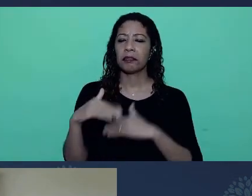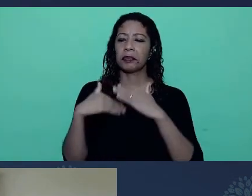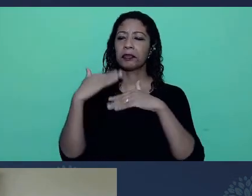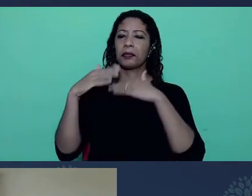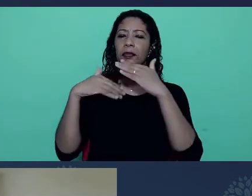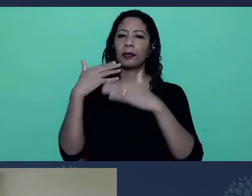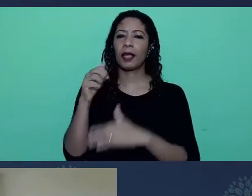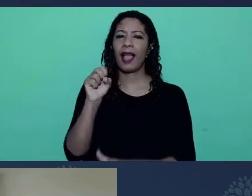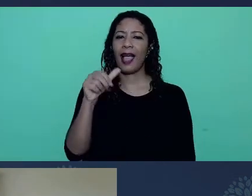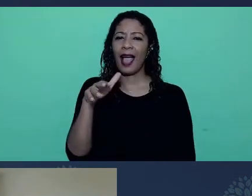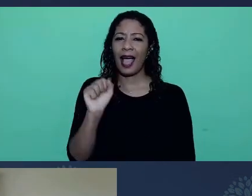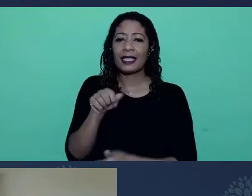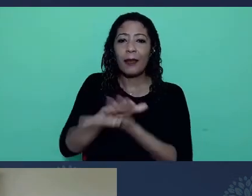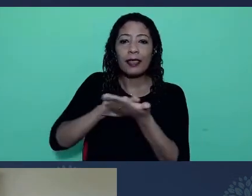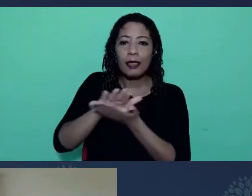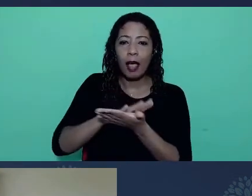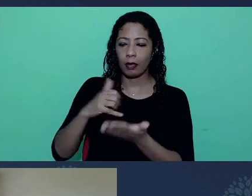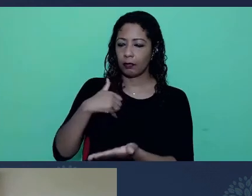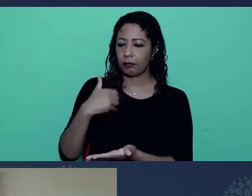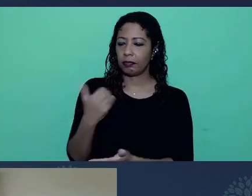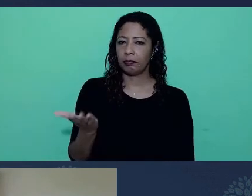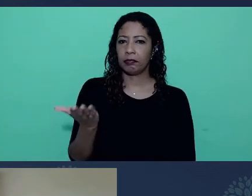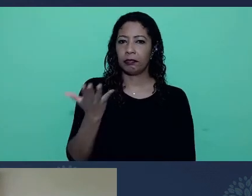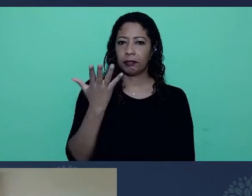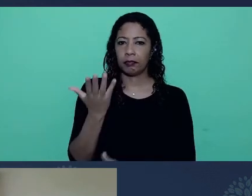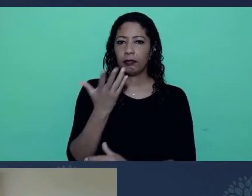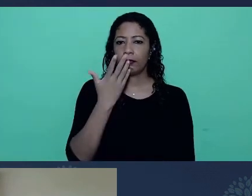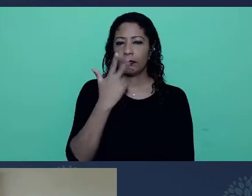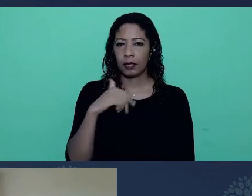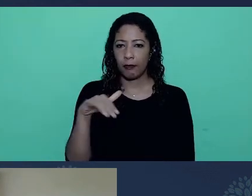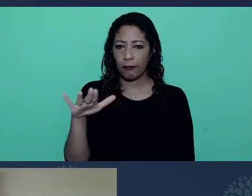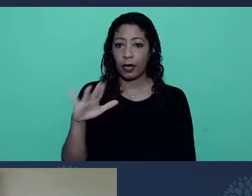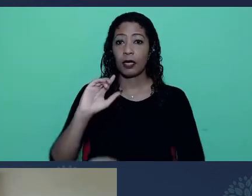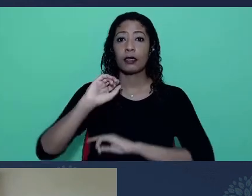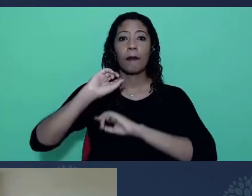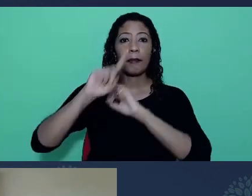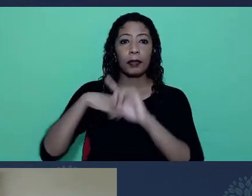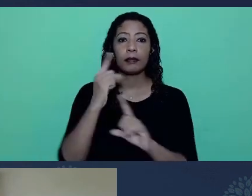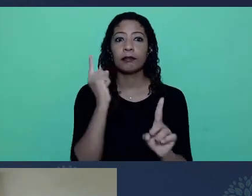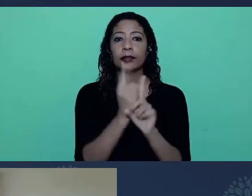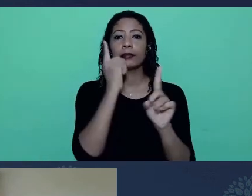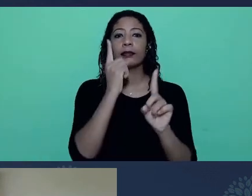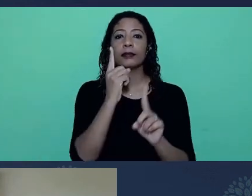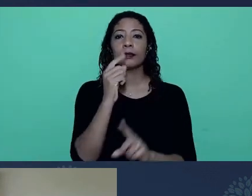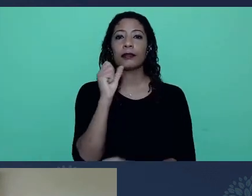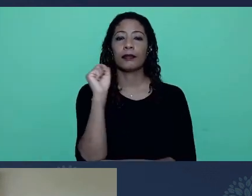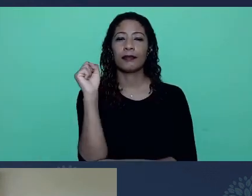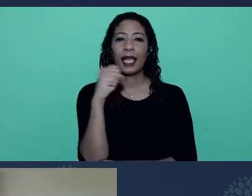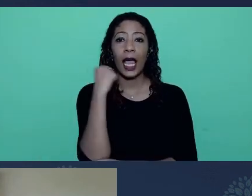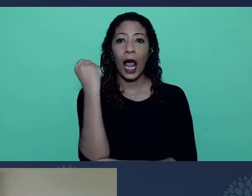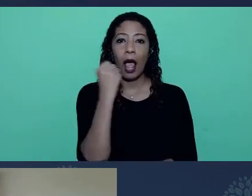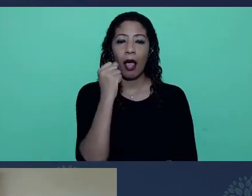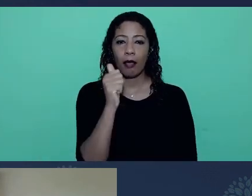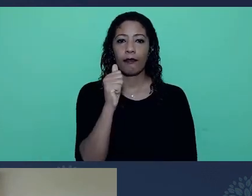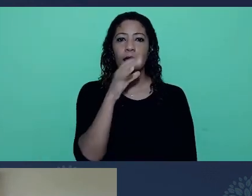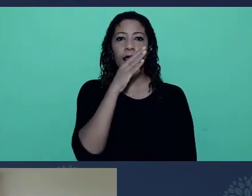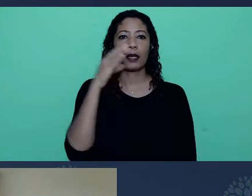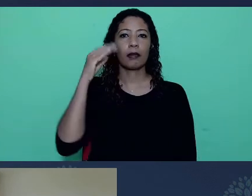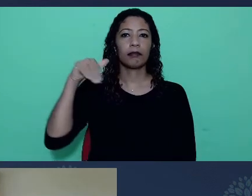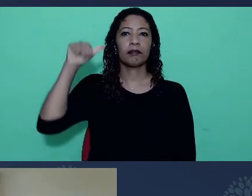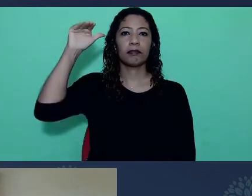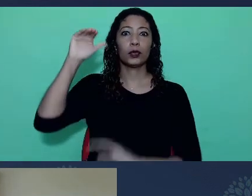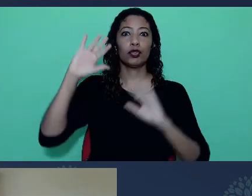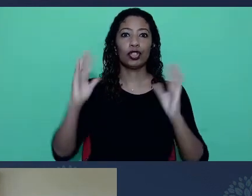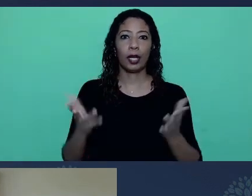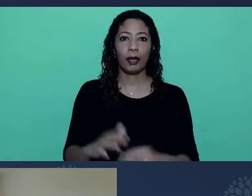e ter um diagnóstico de asma grave na idade adulta? Muito boa pergunta, Lucas. Como eu bem coloquei, a doença é